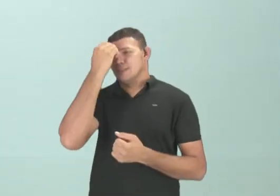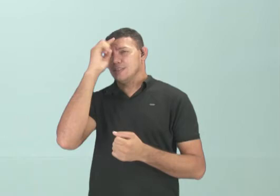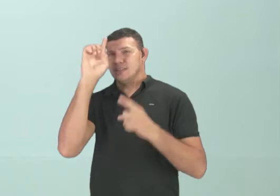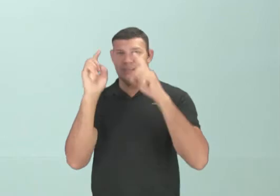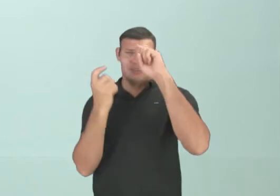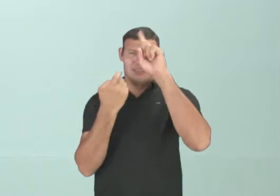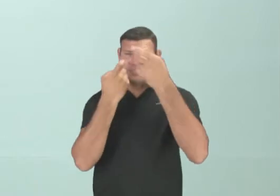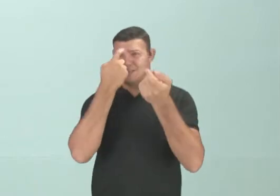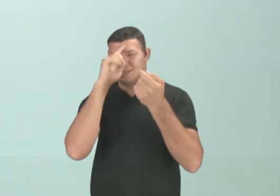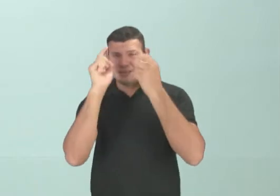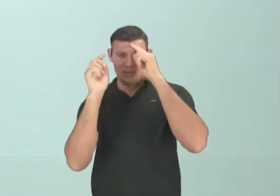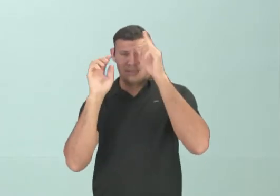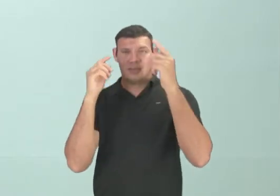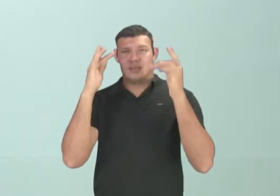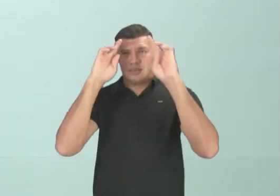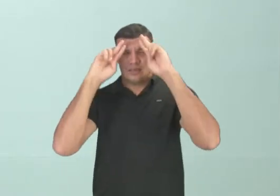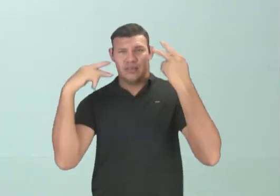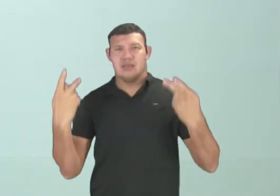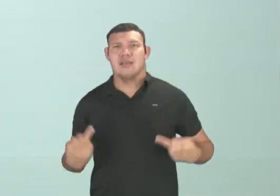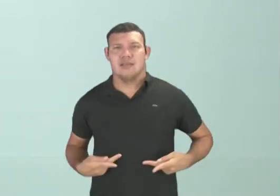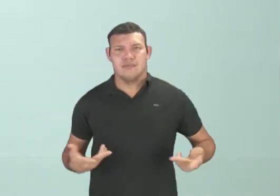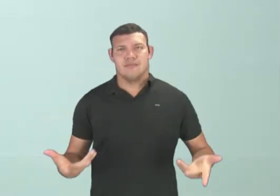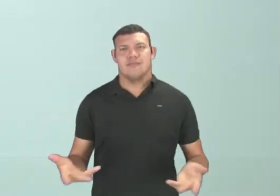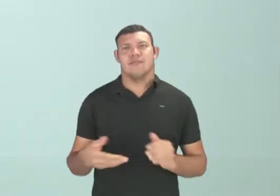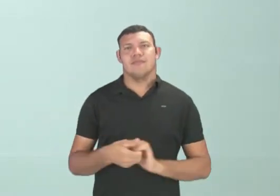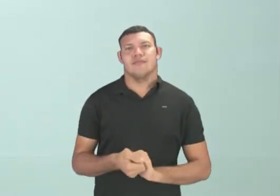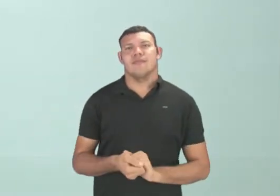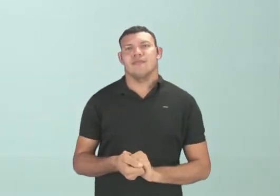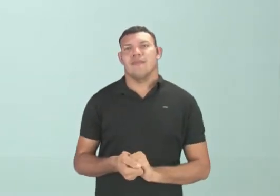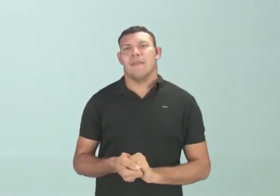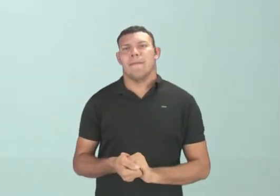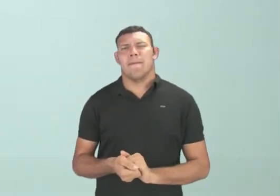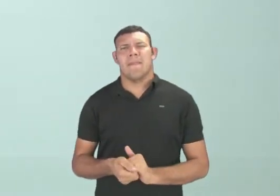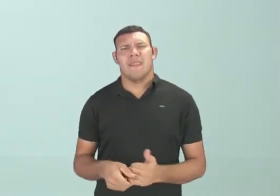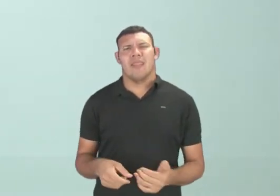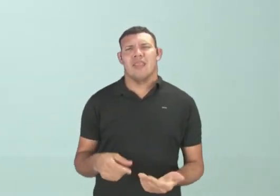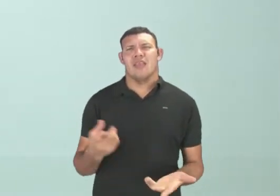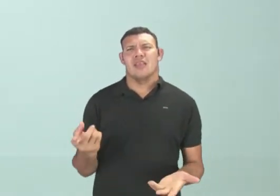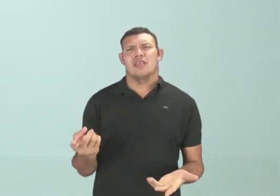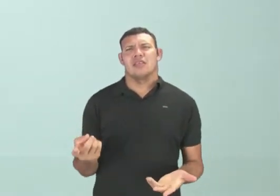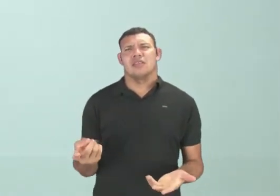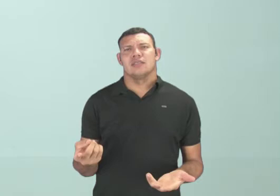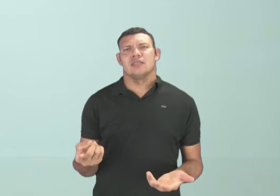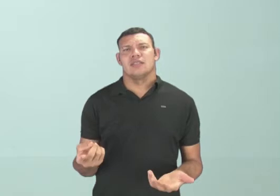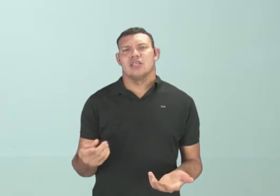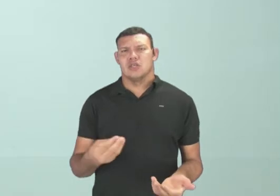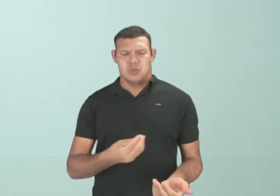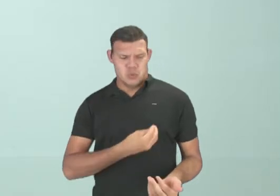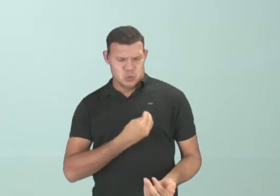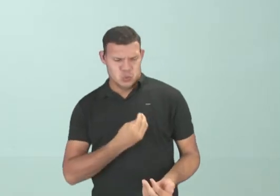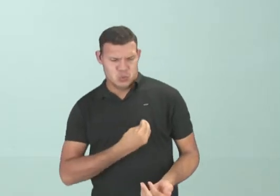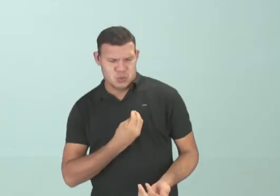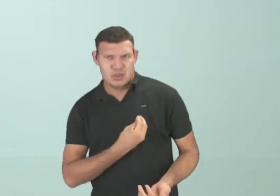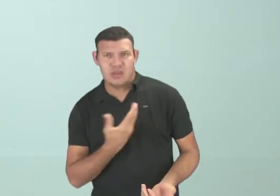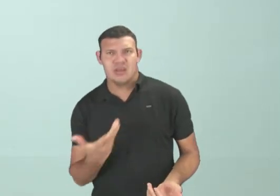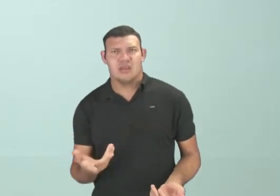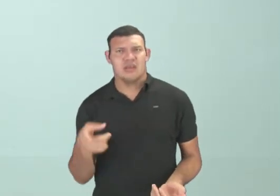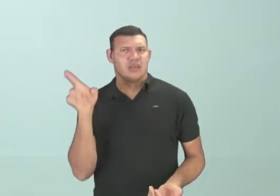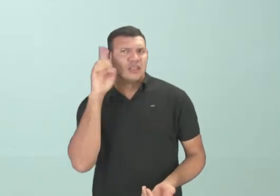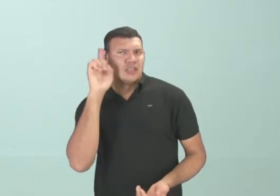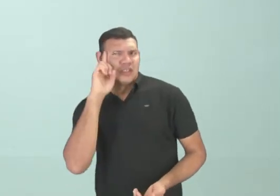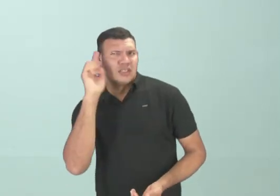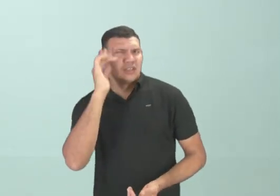humana. Lembrando que a ficção não quer dizer que não seja representando ali a vida, o dia a